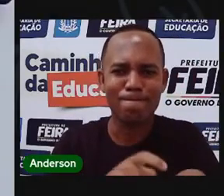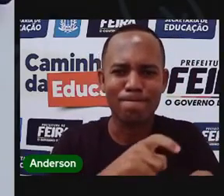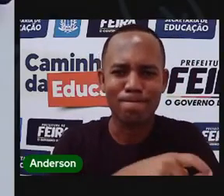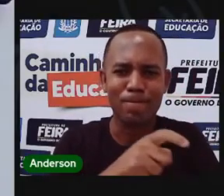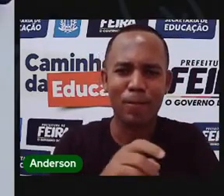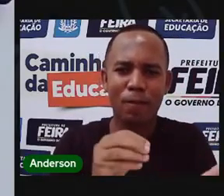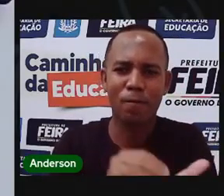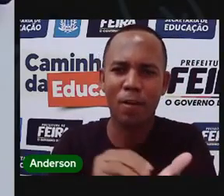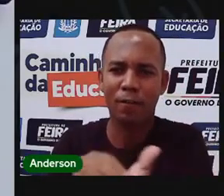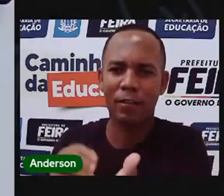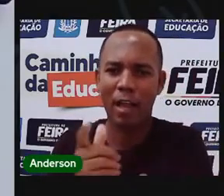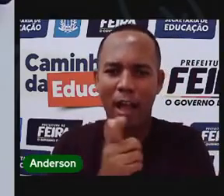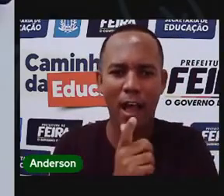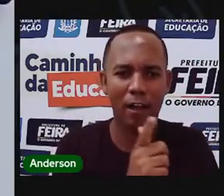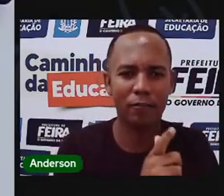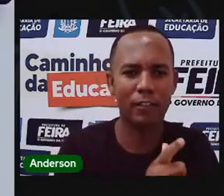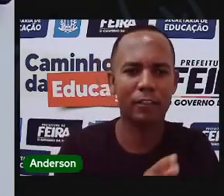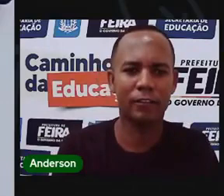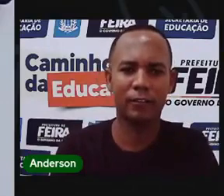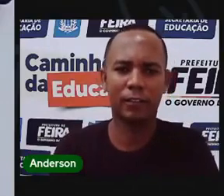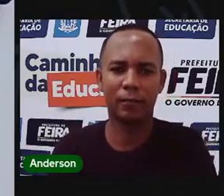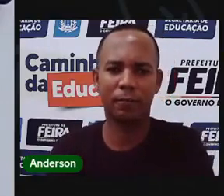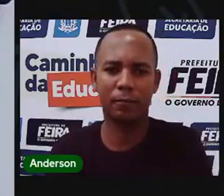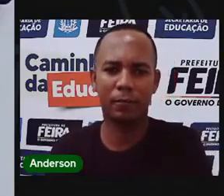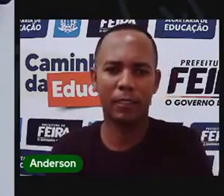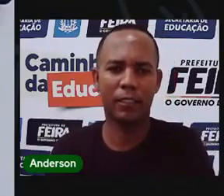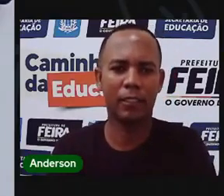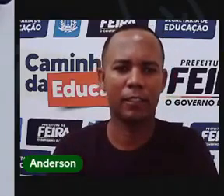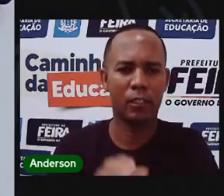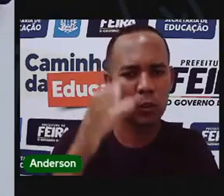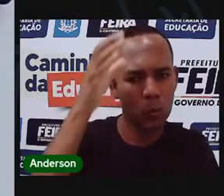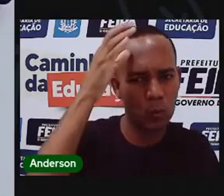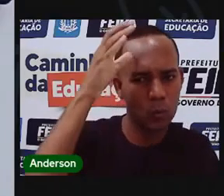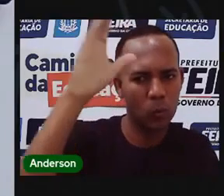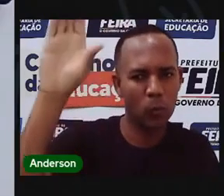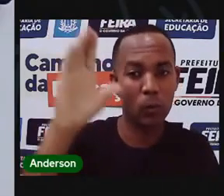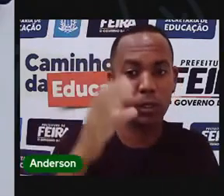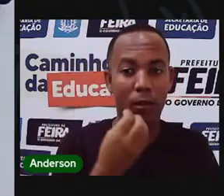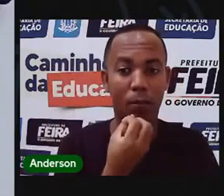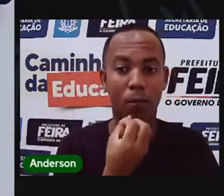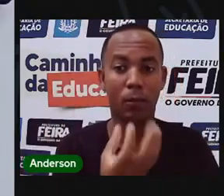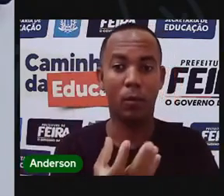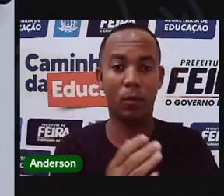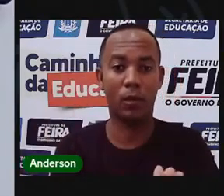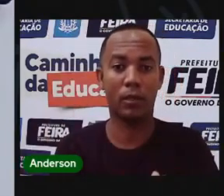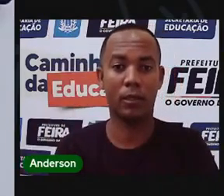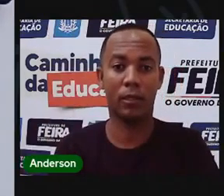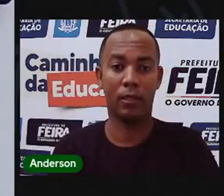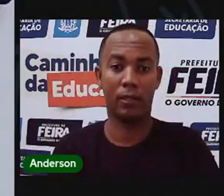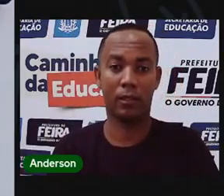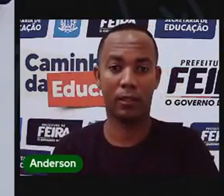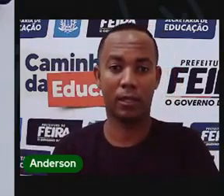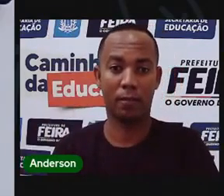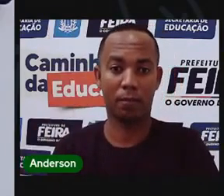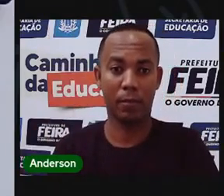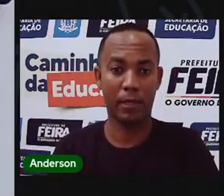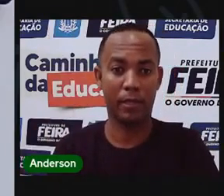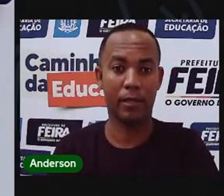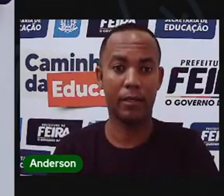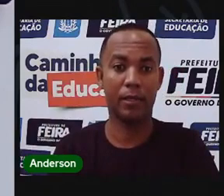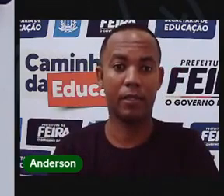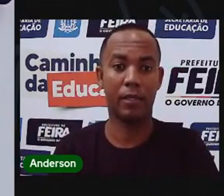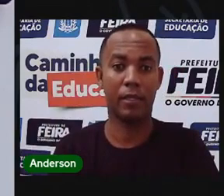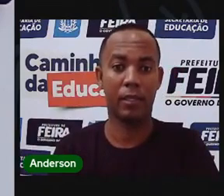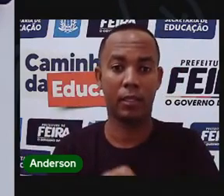de água. Enriqueceu nossa cultura, virou patrimônio